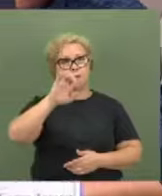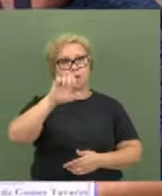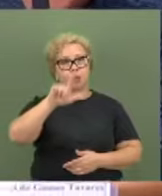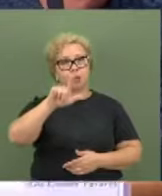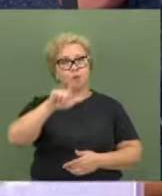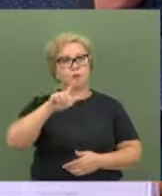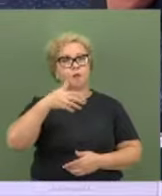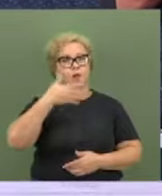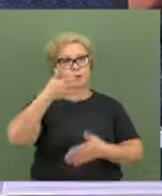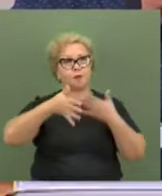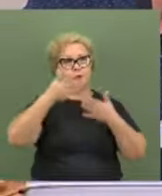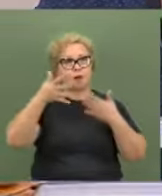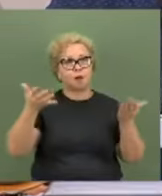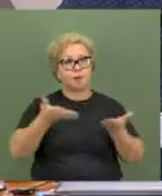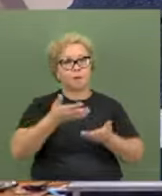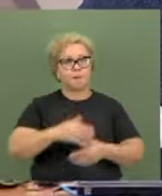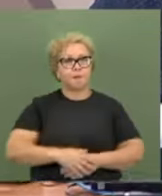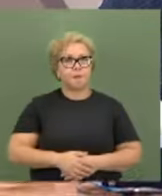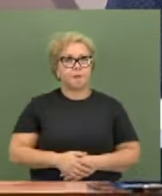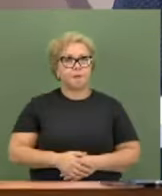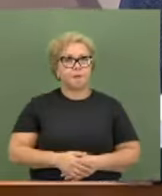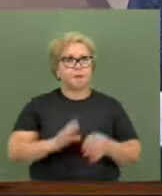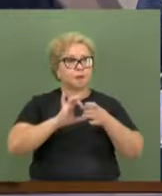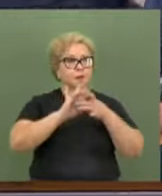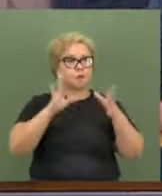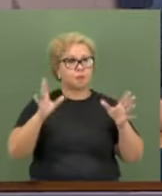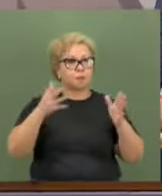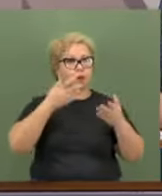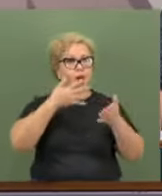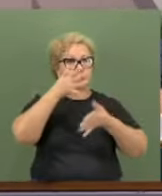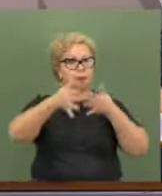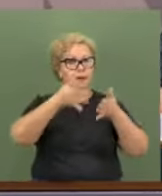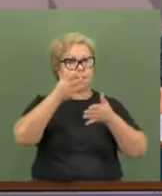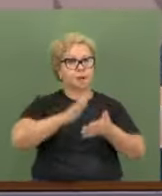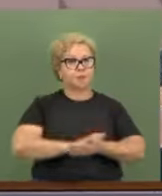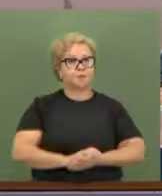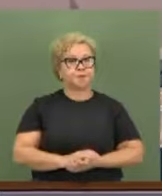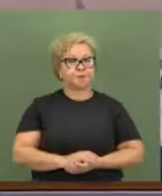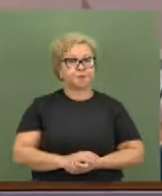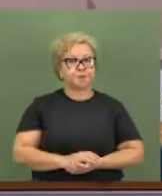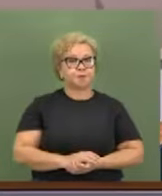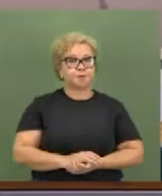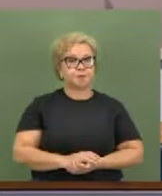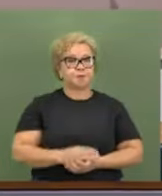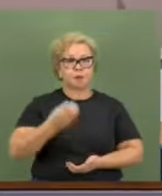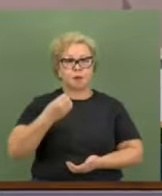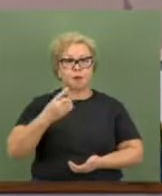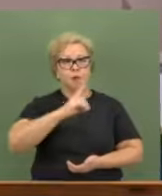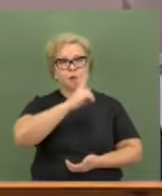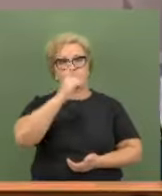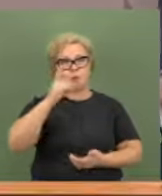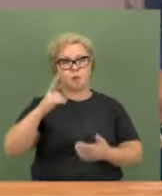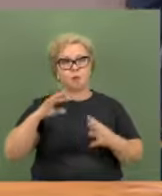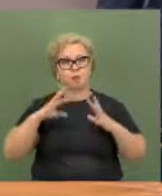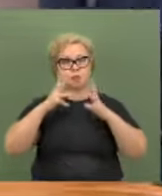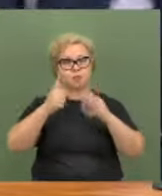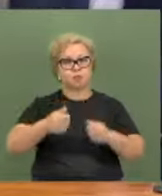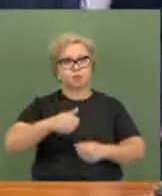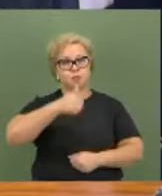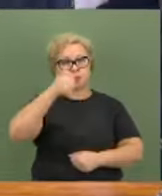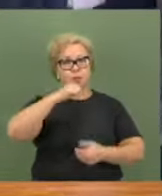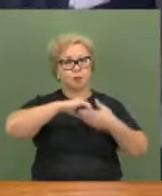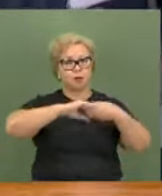enviou. A minha declaração já completa? Sim, fica à vontade. Muito bom dia, muito bom dia. Muito bom dia a todos. Quero primeiro